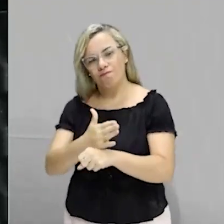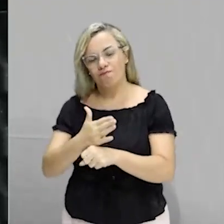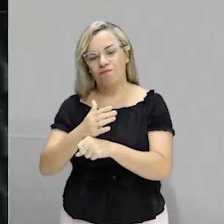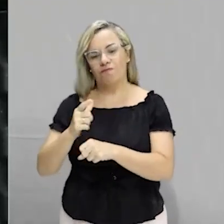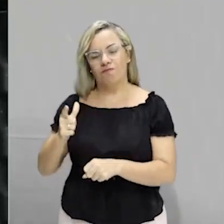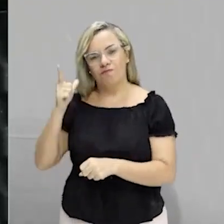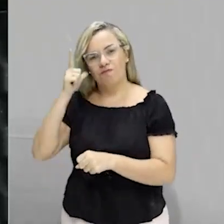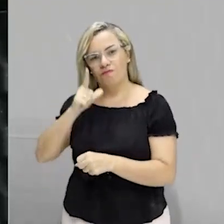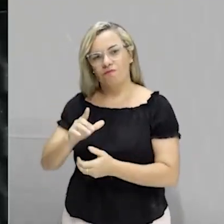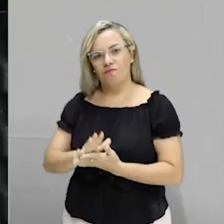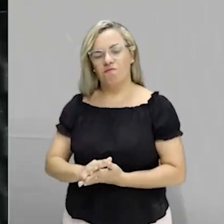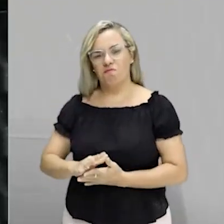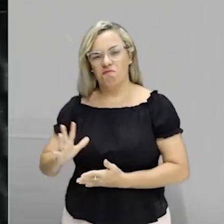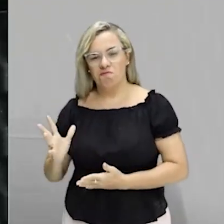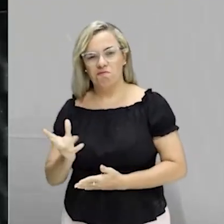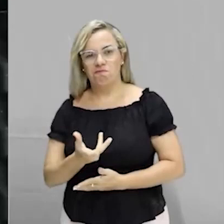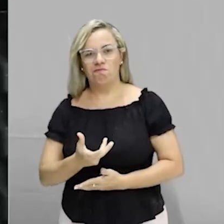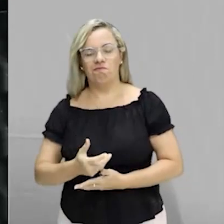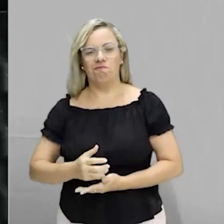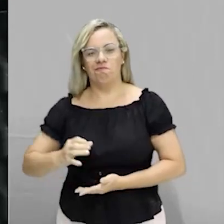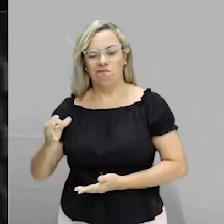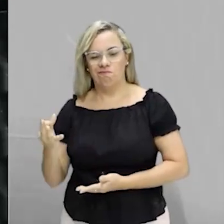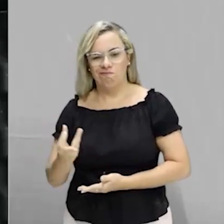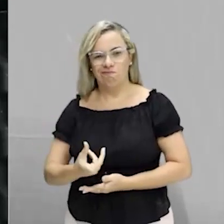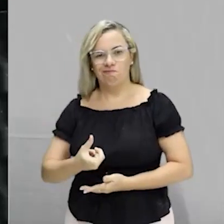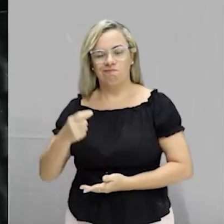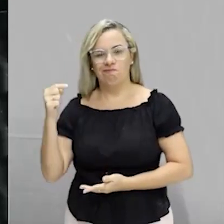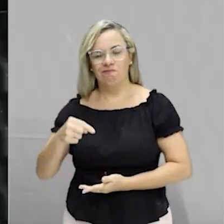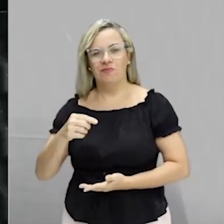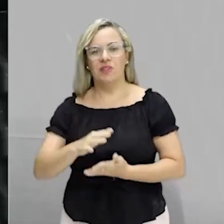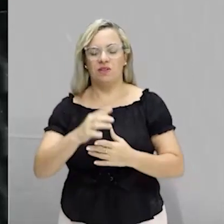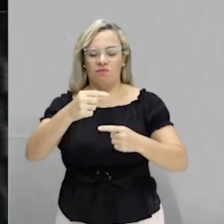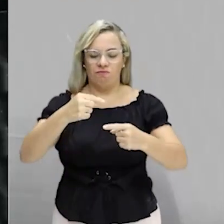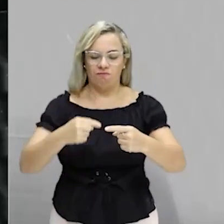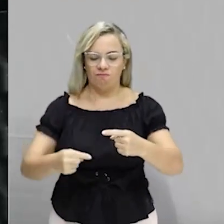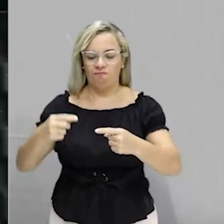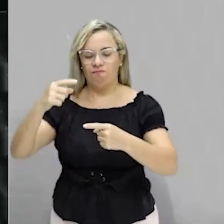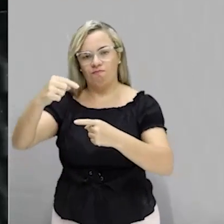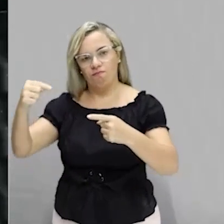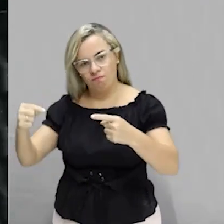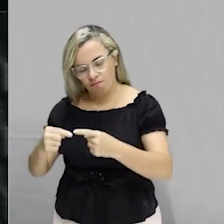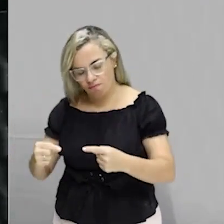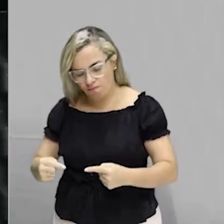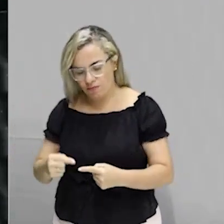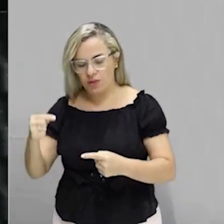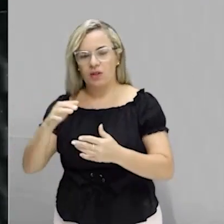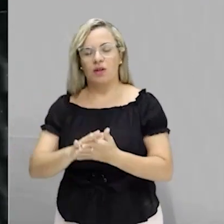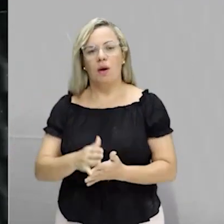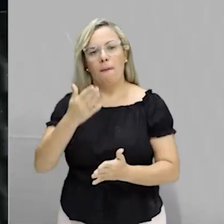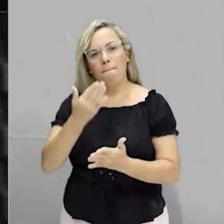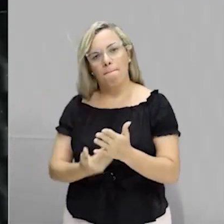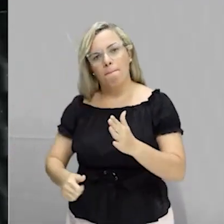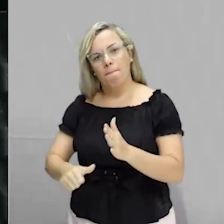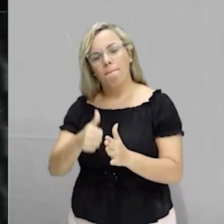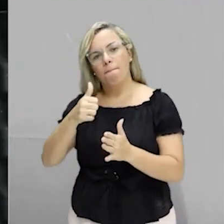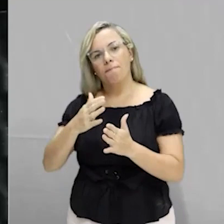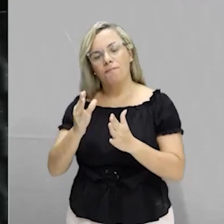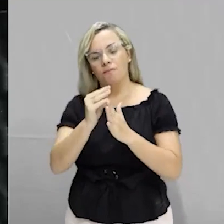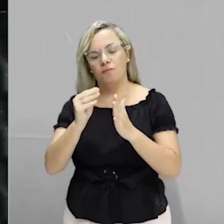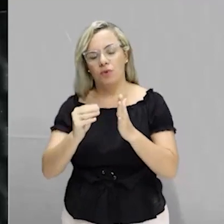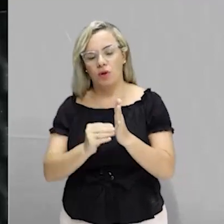garantir que você tá fera dentro de razão e proporção, tá? Perdeu a primeira aula, que também foi exercício, ou perdeu